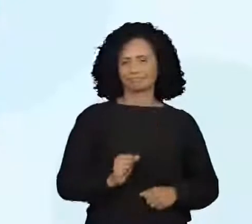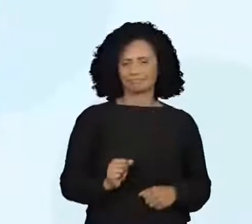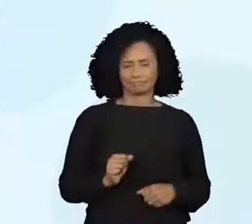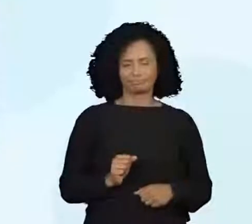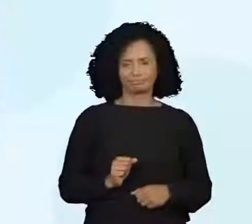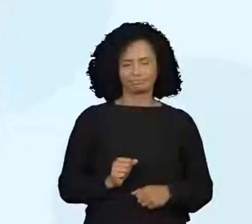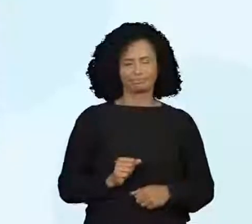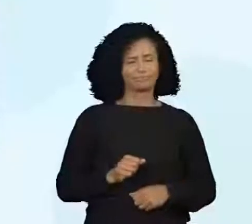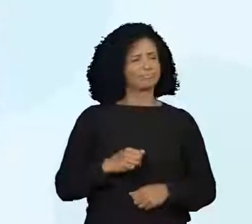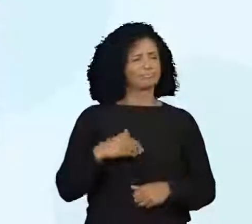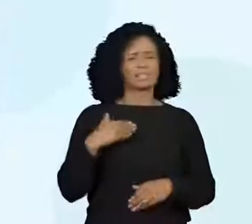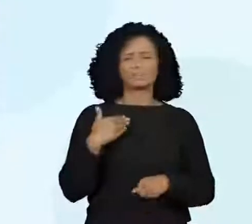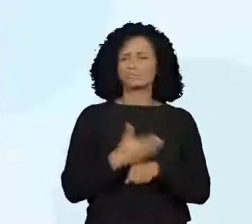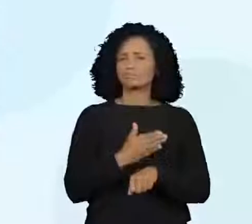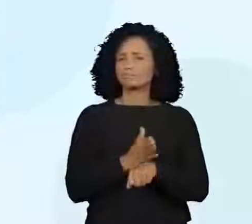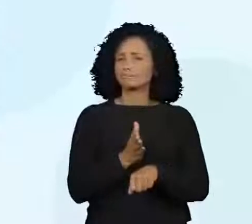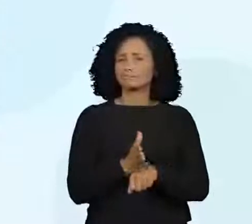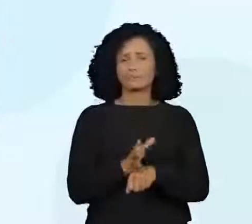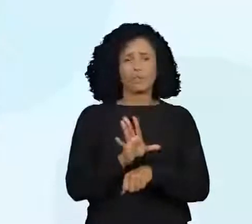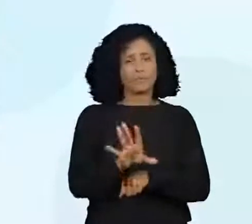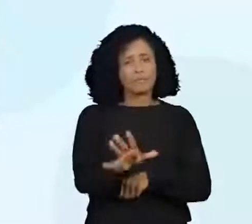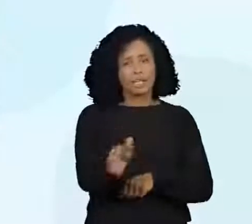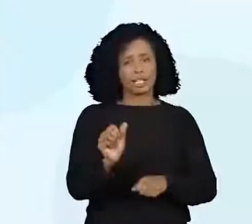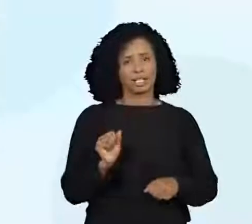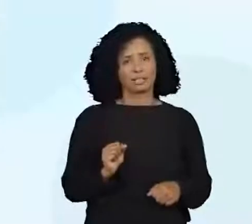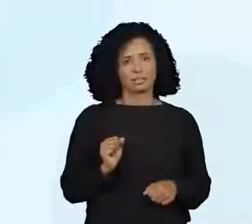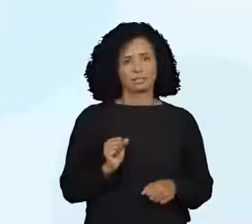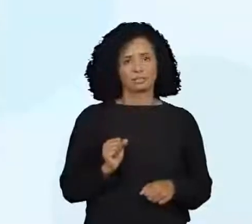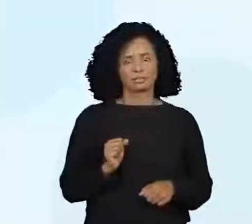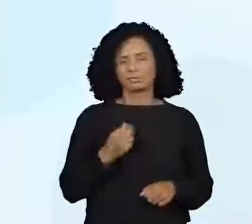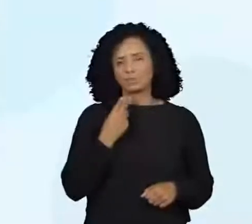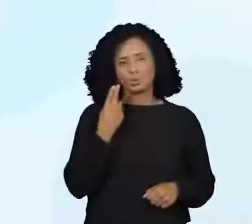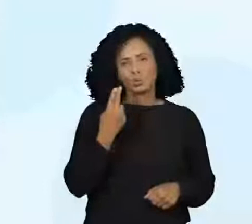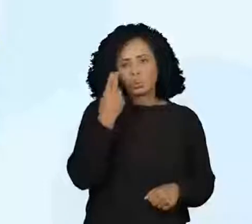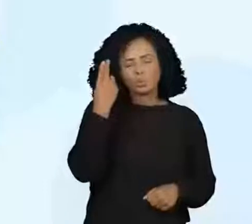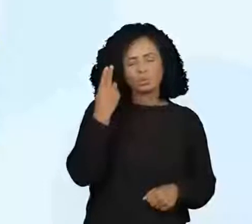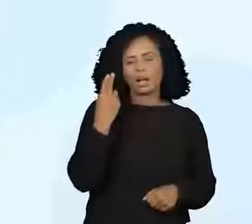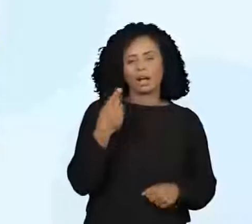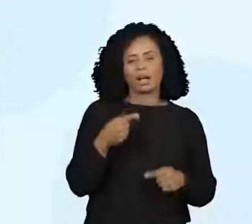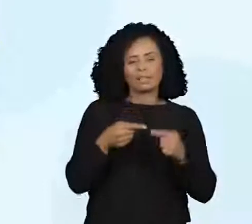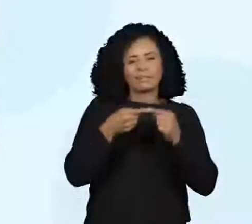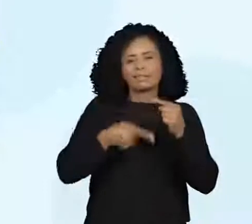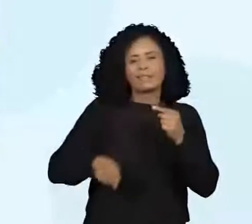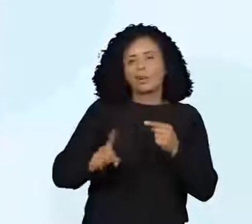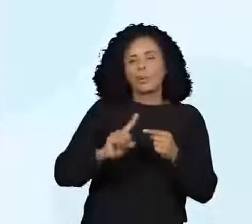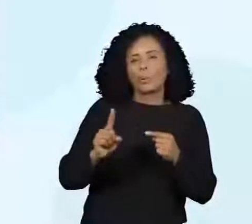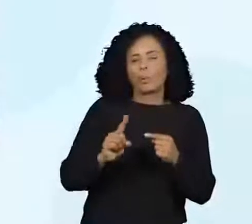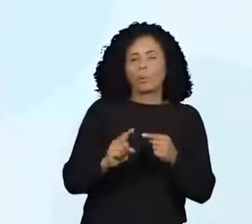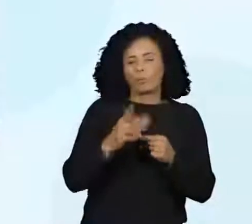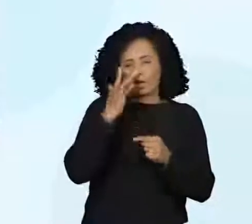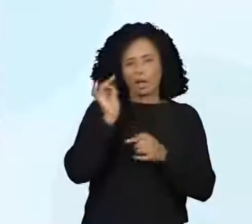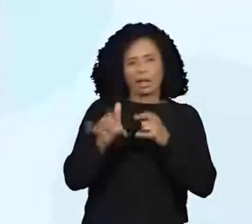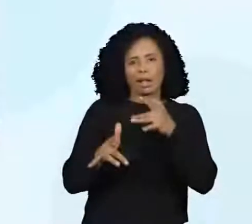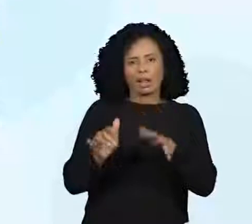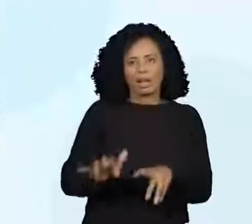tempo. Ou seja, não são considerados